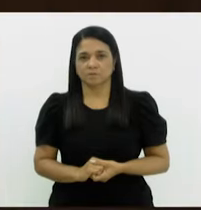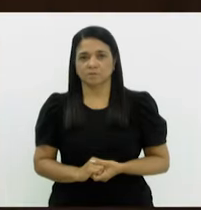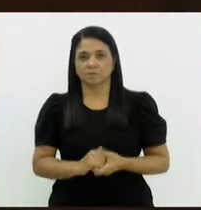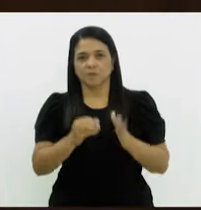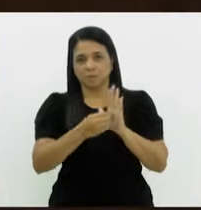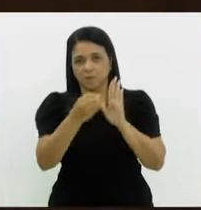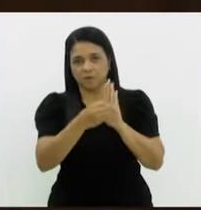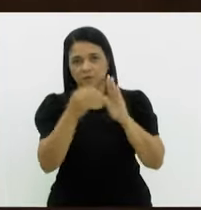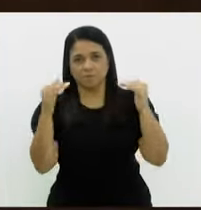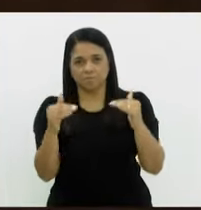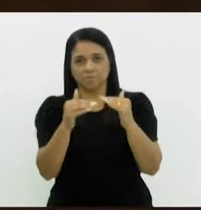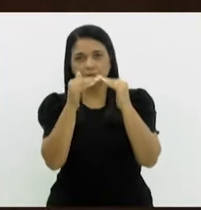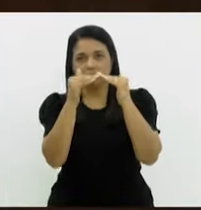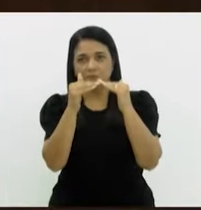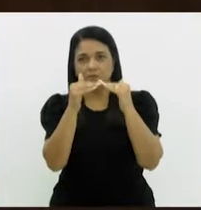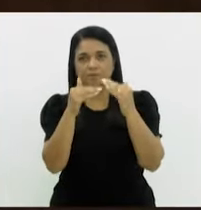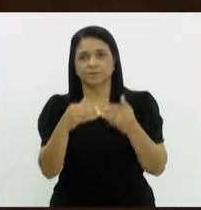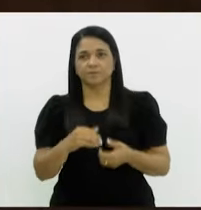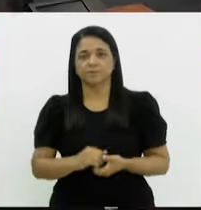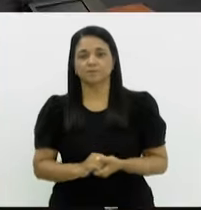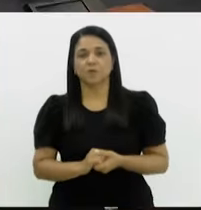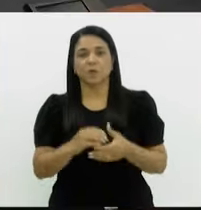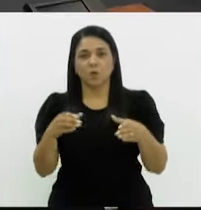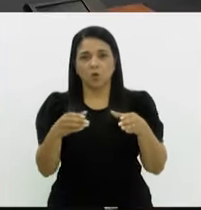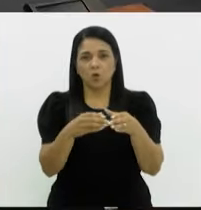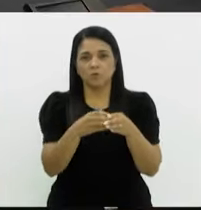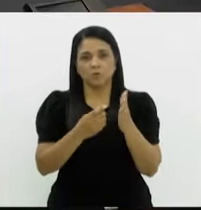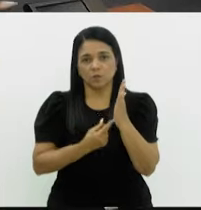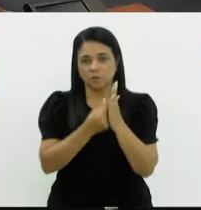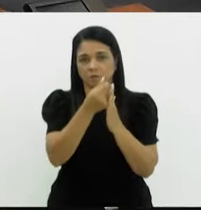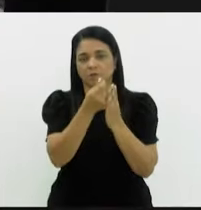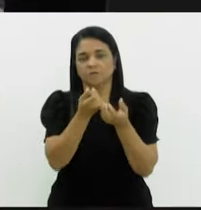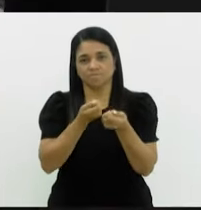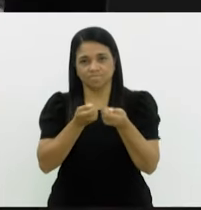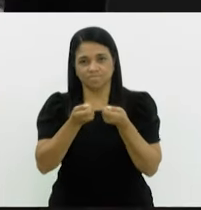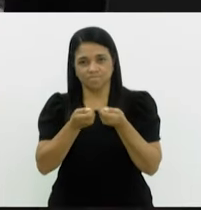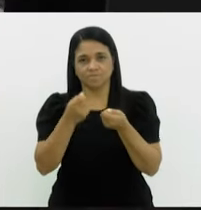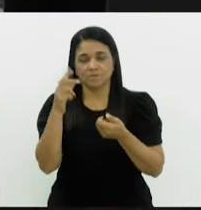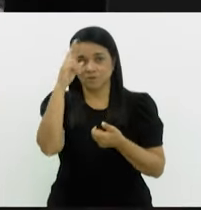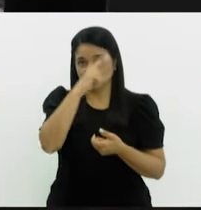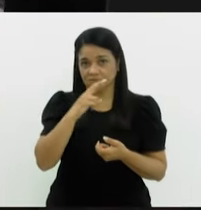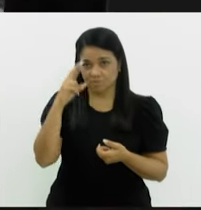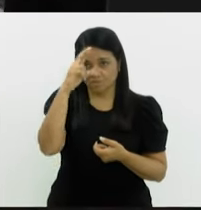Parecer favorável, presidenta. Pela Comissão de Orçamento, Finanças e Fiscalização Financeira.